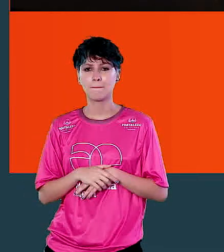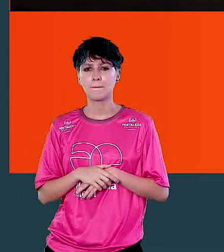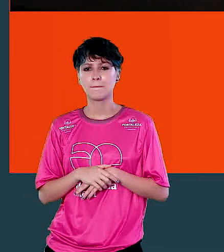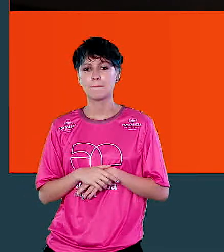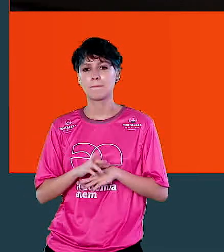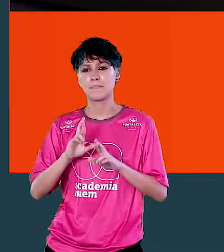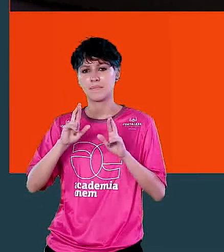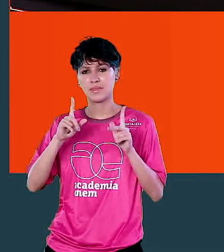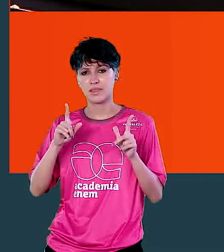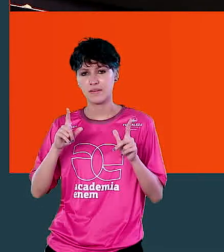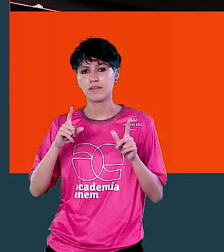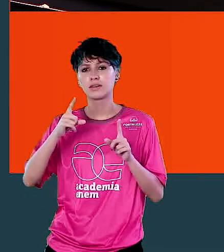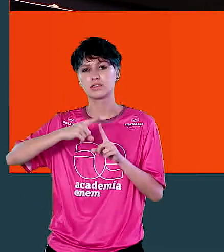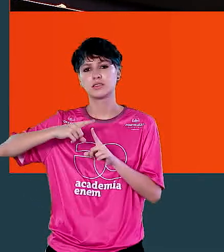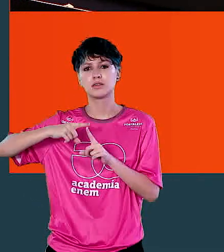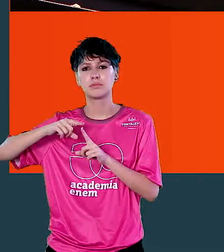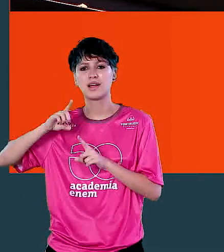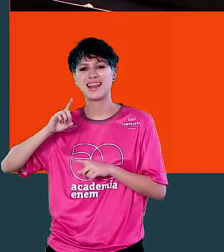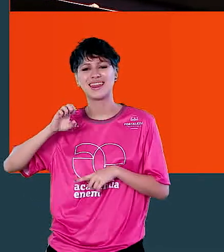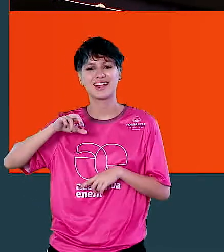diferentes densidades,